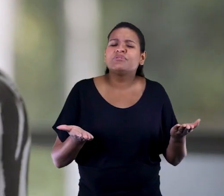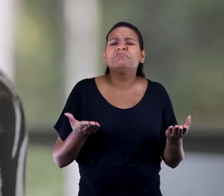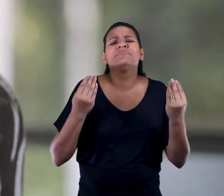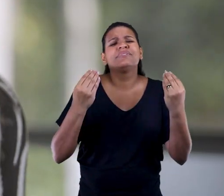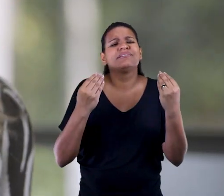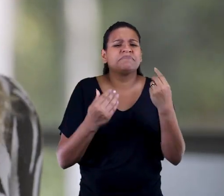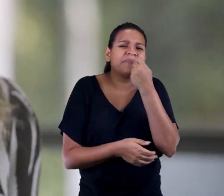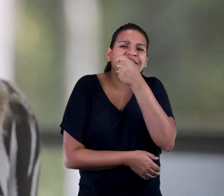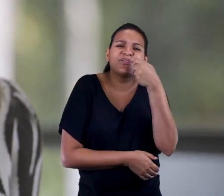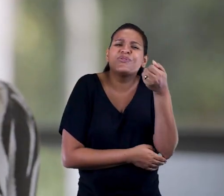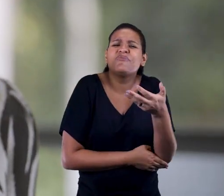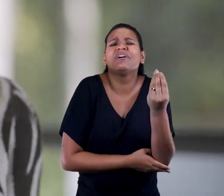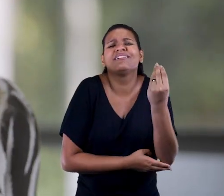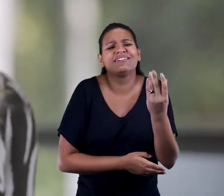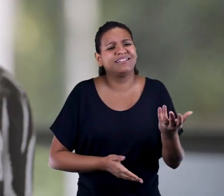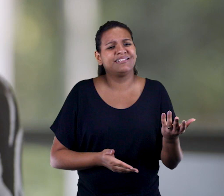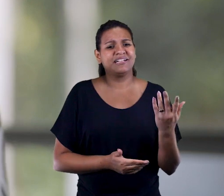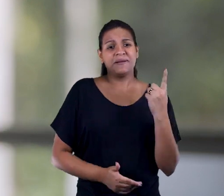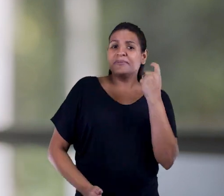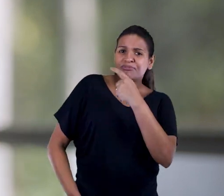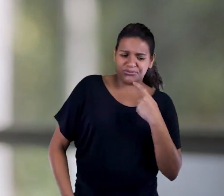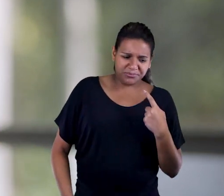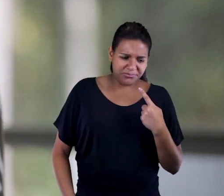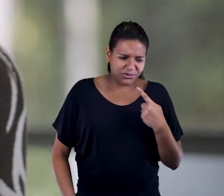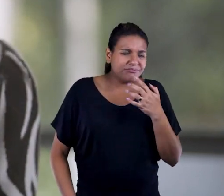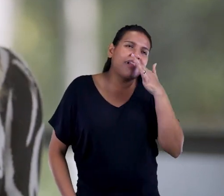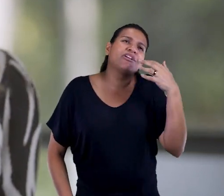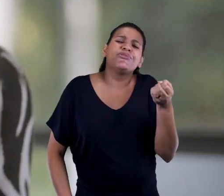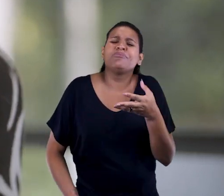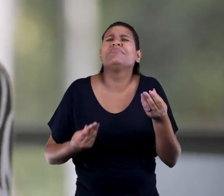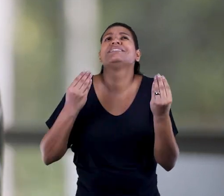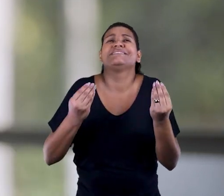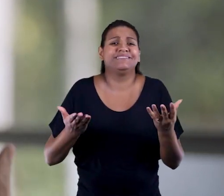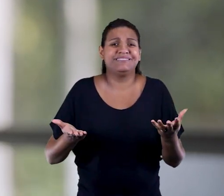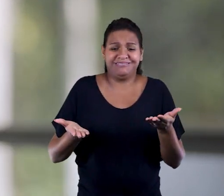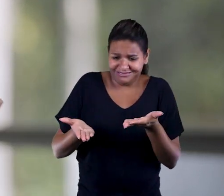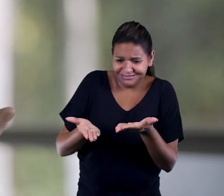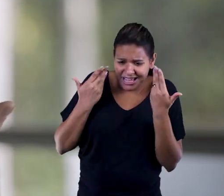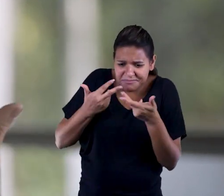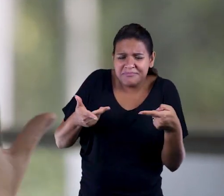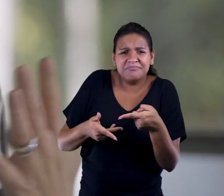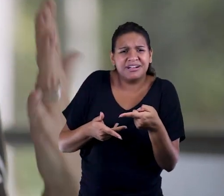um batom novo, para ter um perfume novo, para